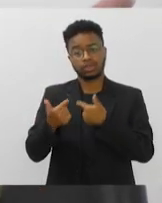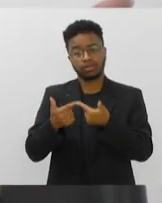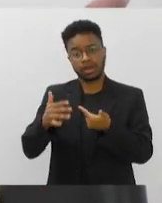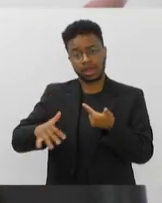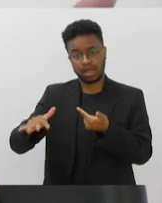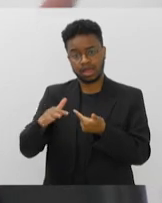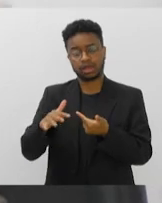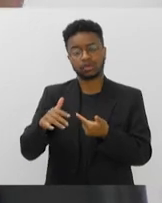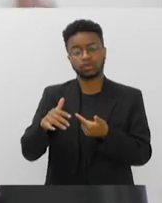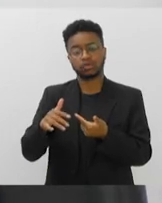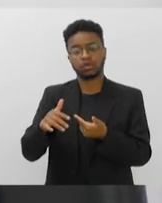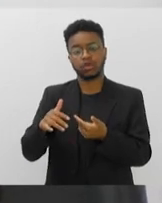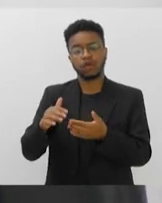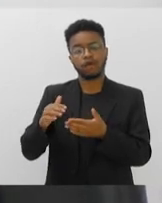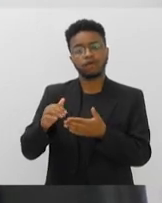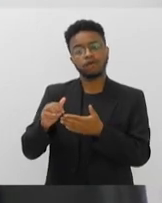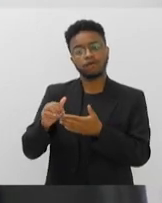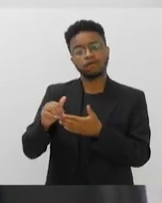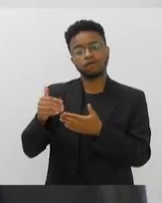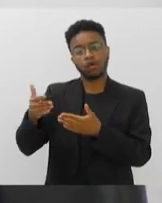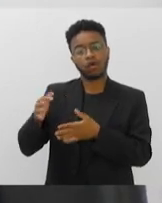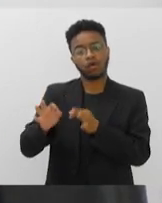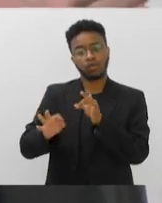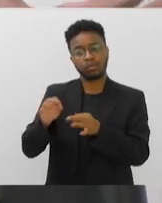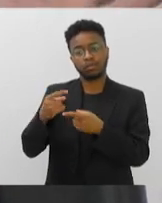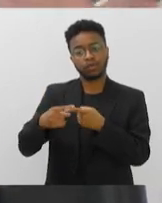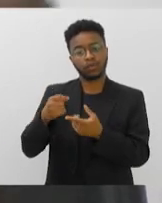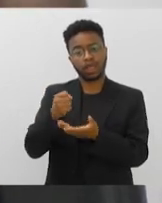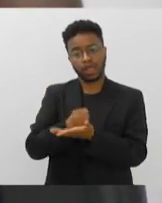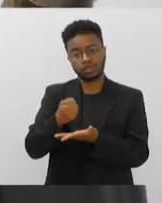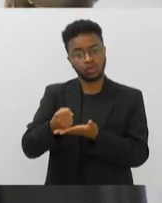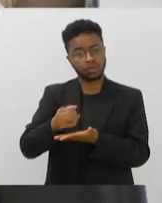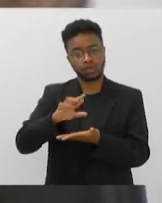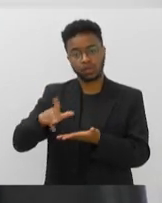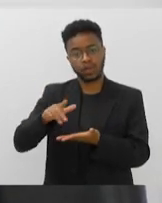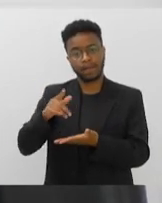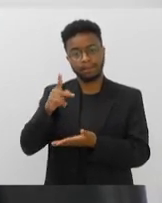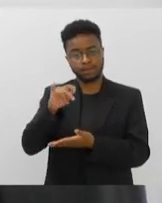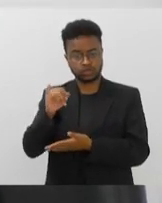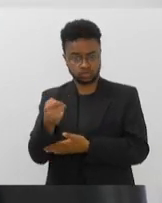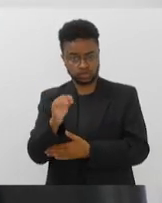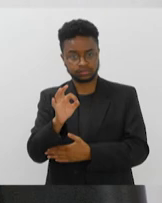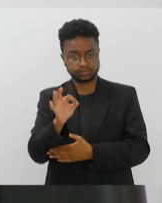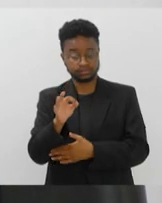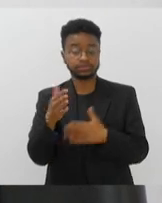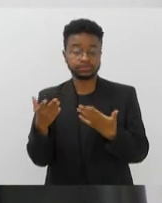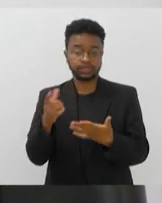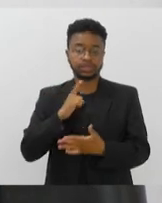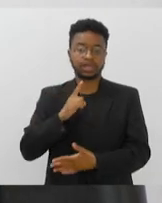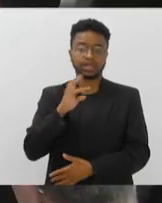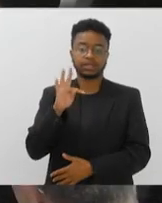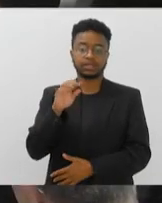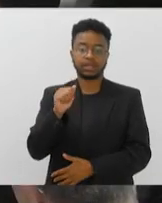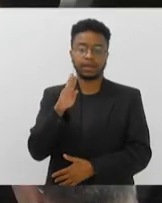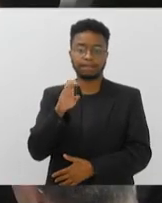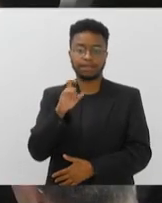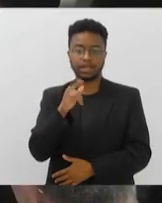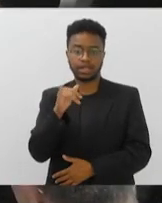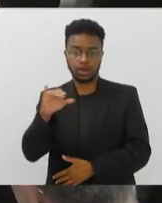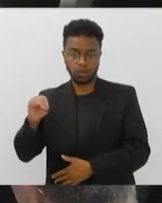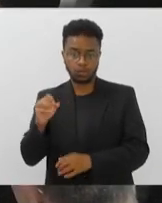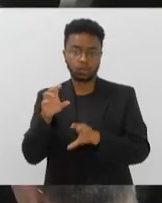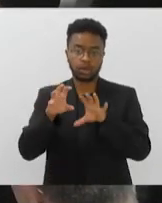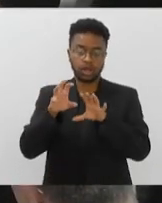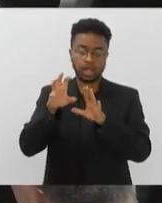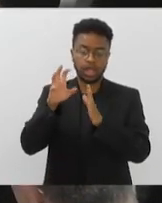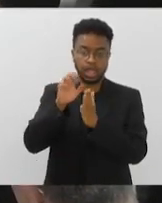extrajudicial os cartórios eles não são pessoas jurídicas então é o tabelão o registrador que paga